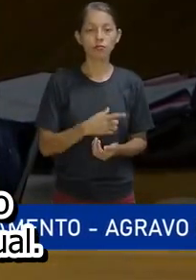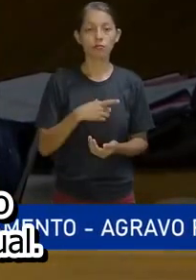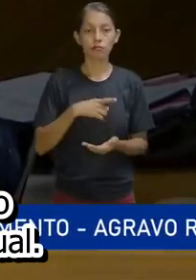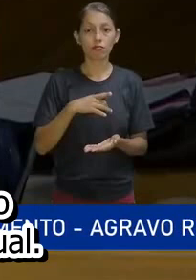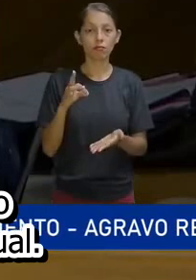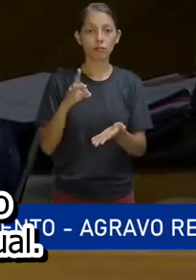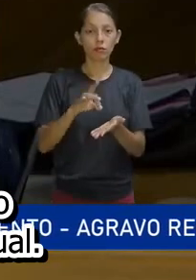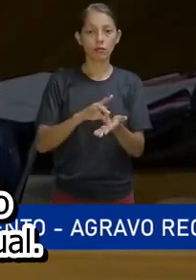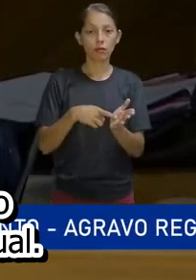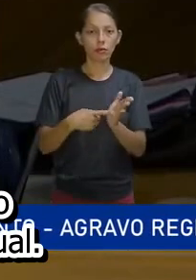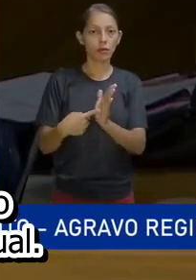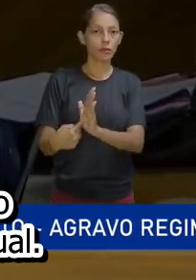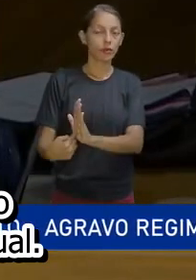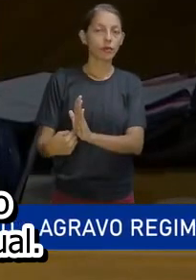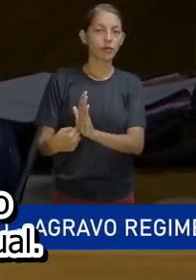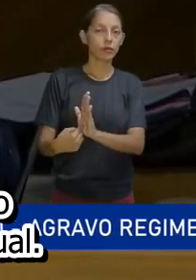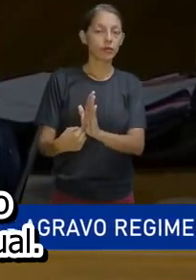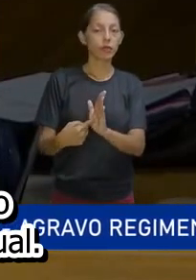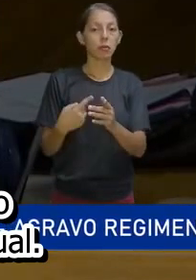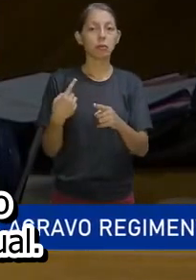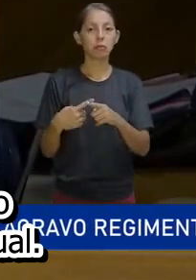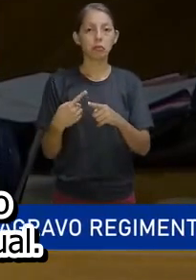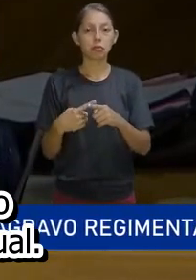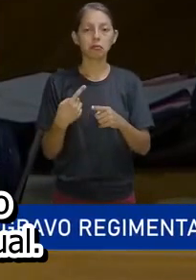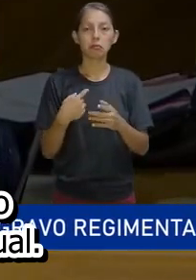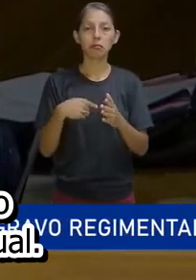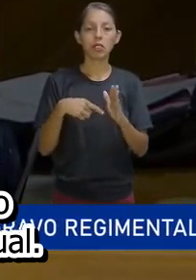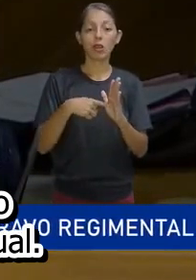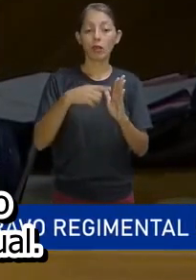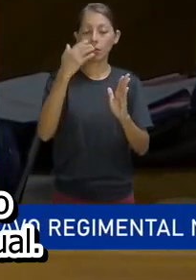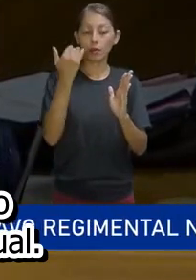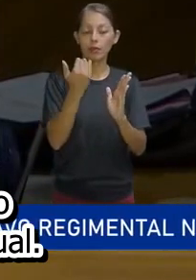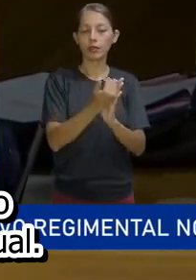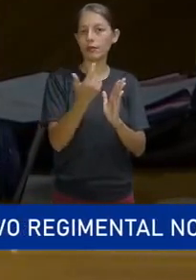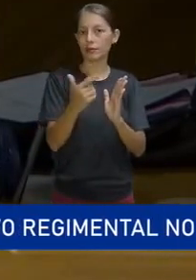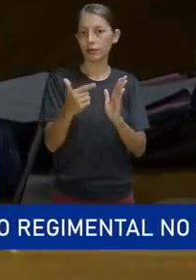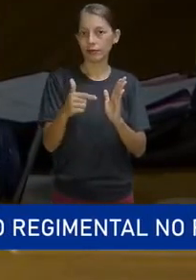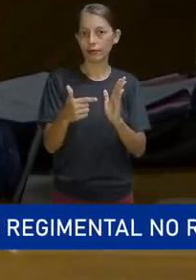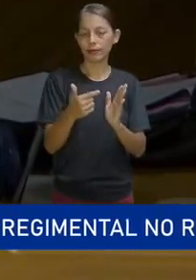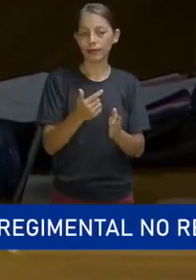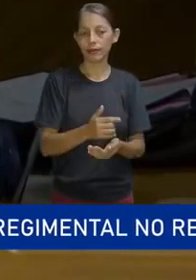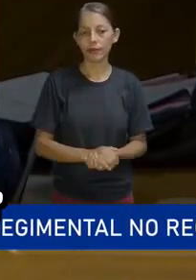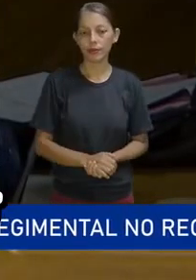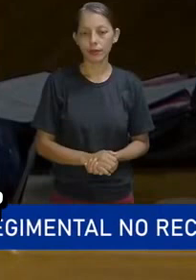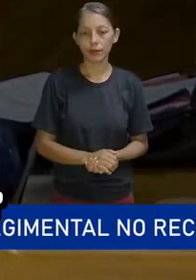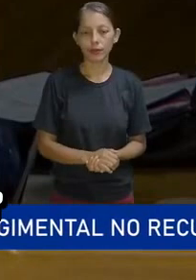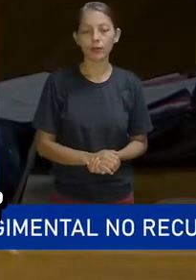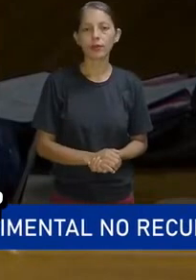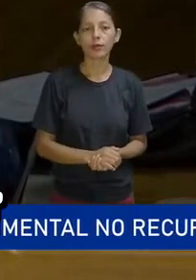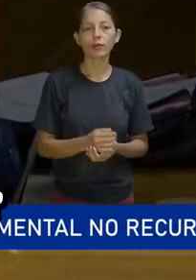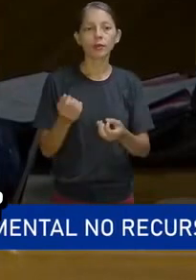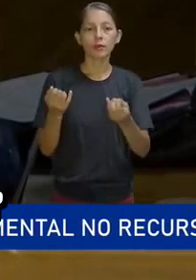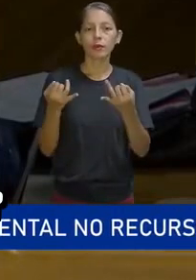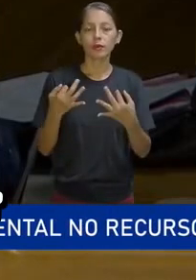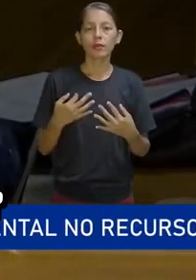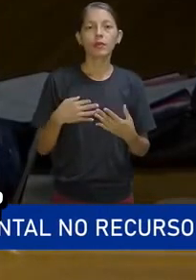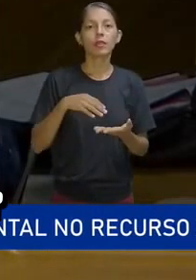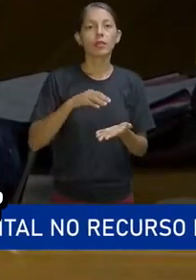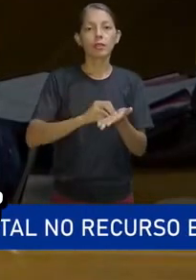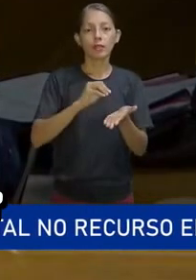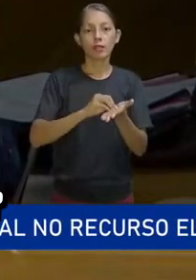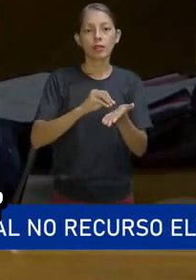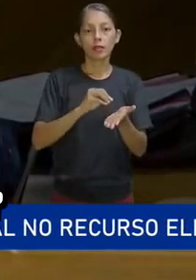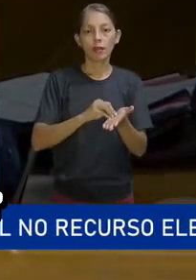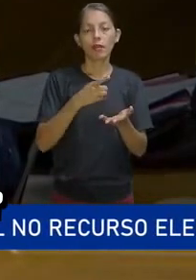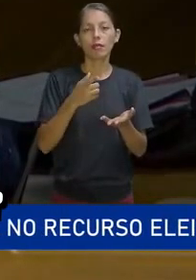ad causam do agravante, pelo não cumprimento da cláusula de desempenho individual. Suscitou ainda a ausência do interesse